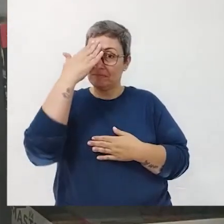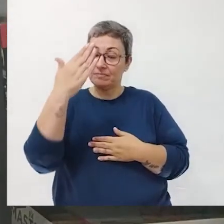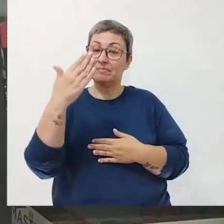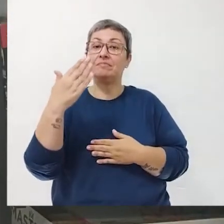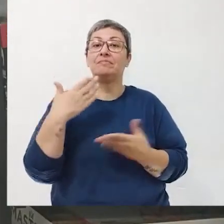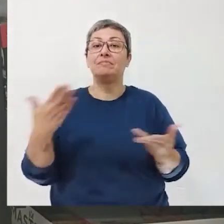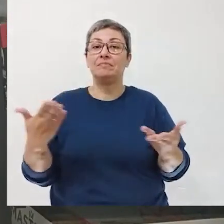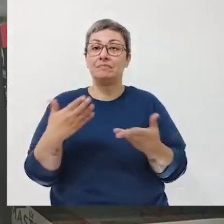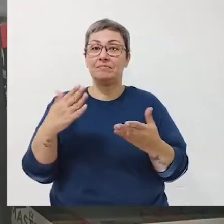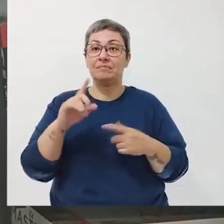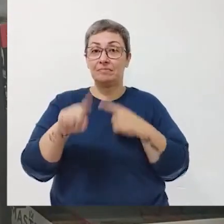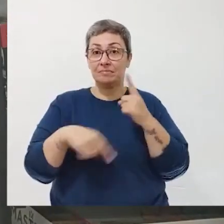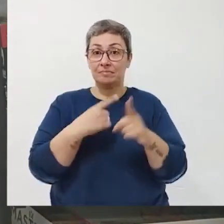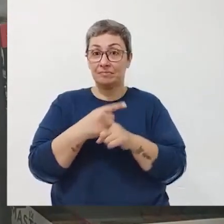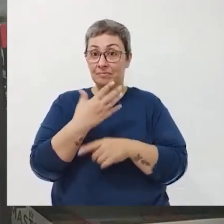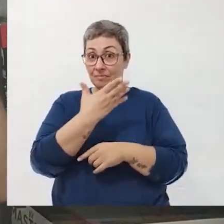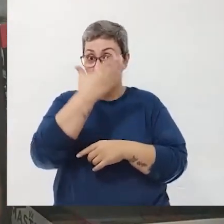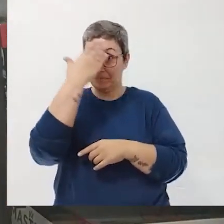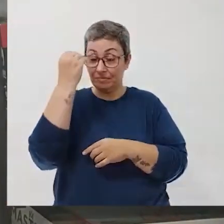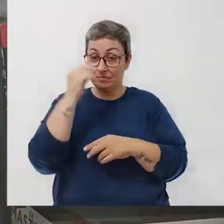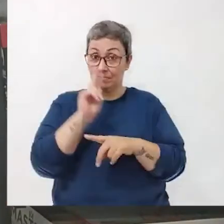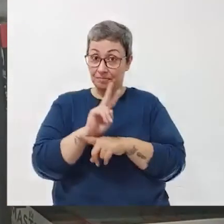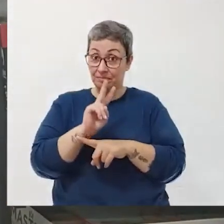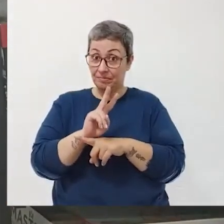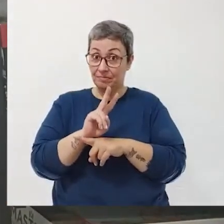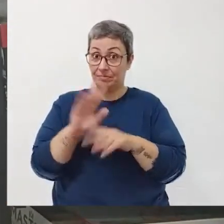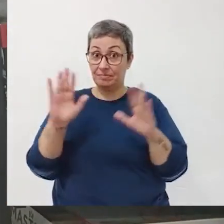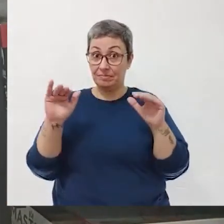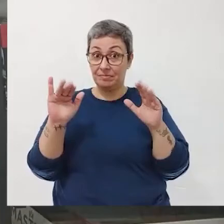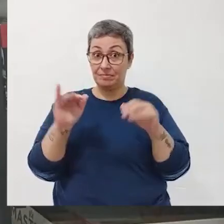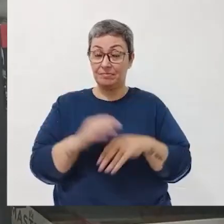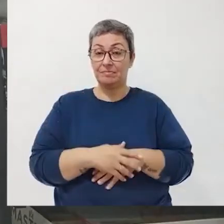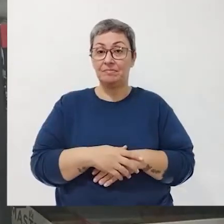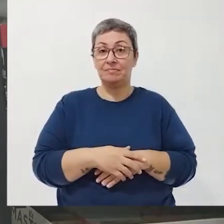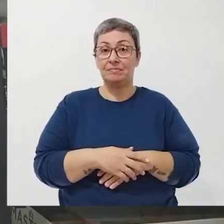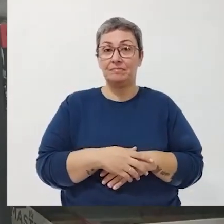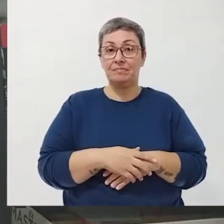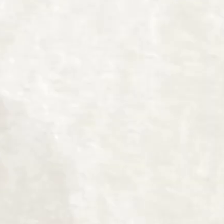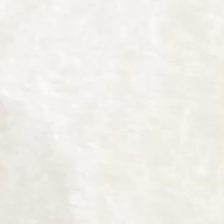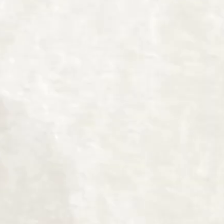Obrigada por hoje, até mais e não se esqueçam, cuidem-se. Tchau, tchau!